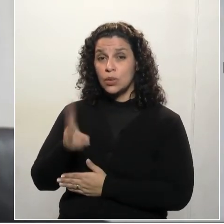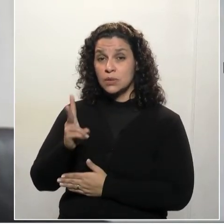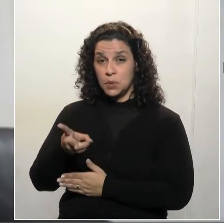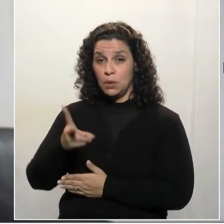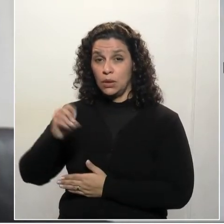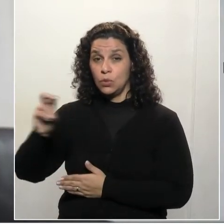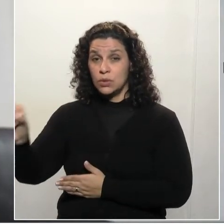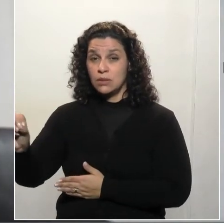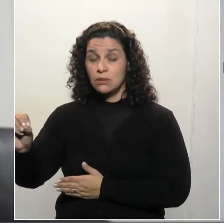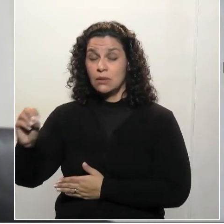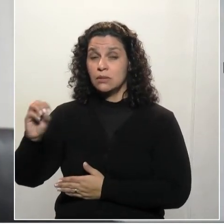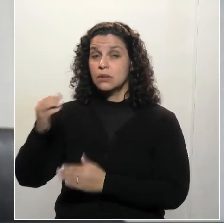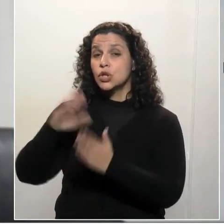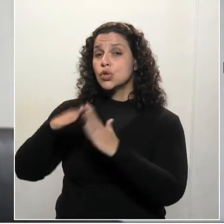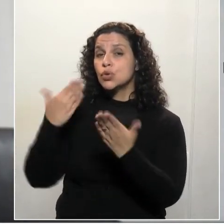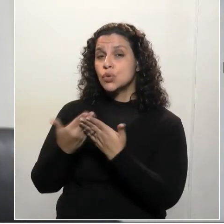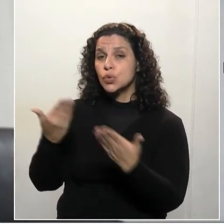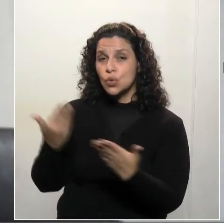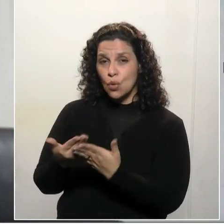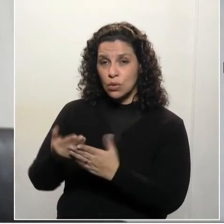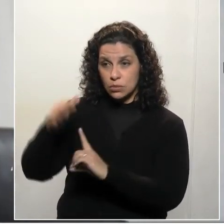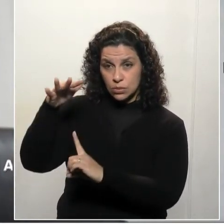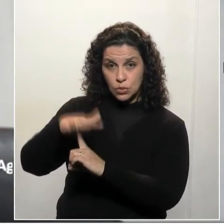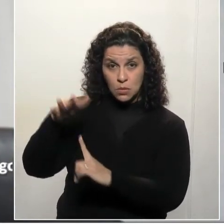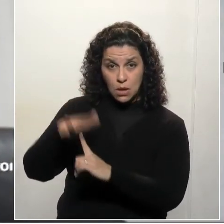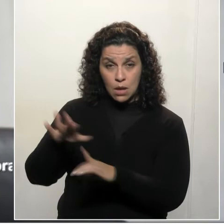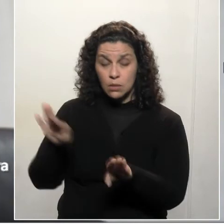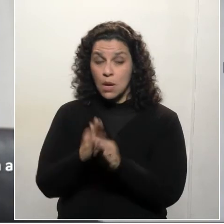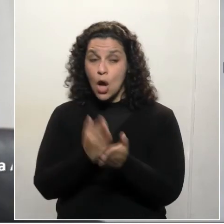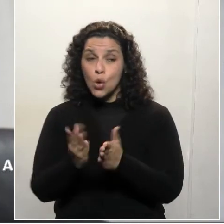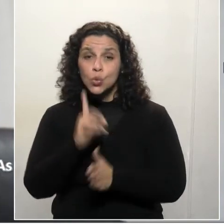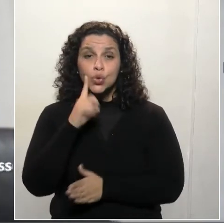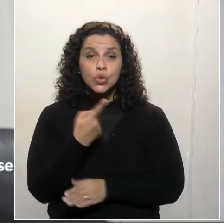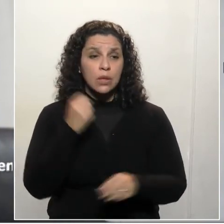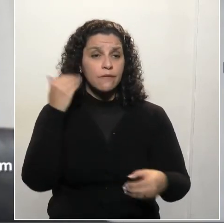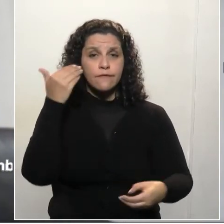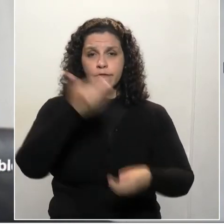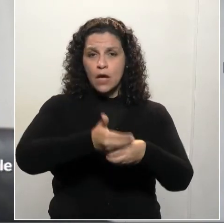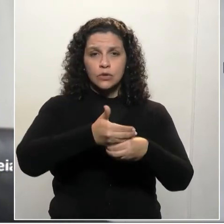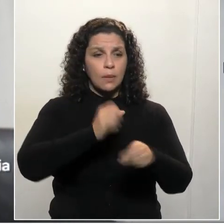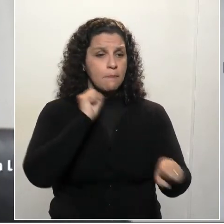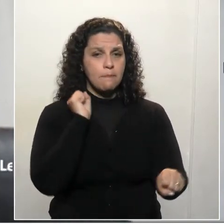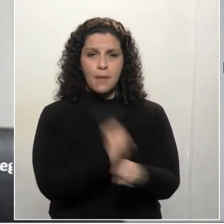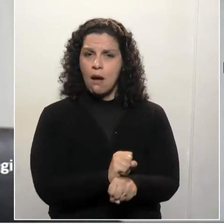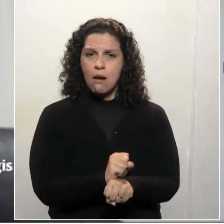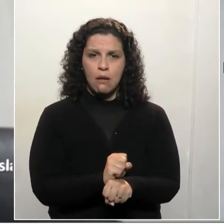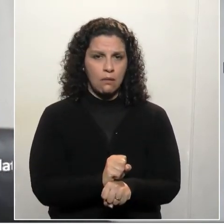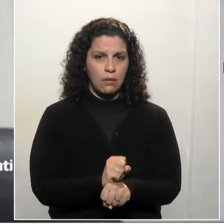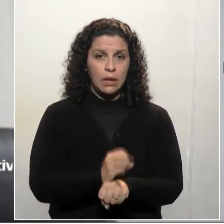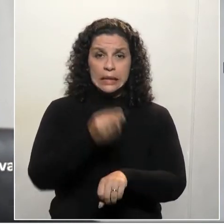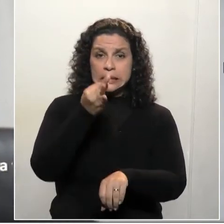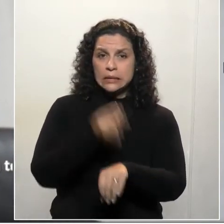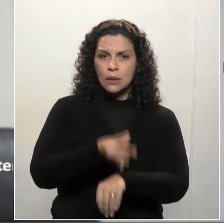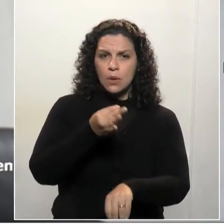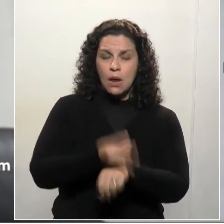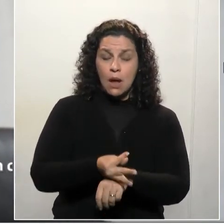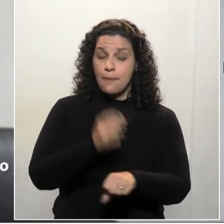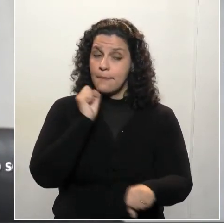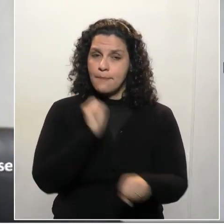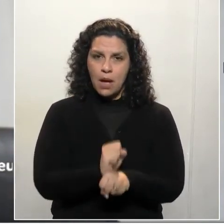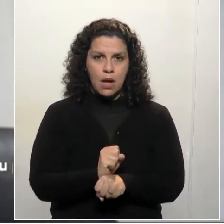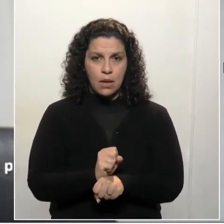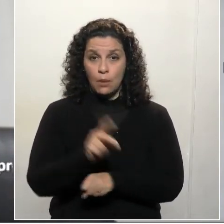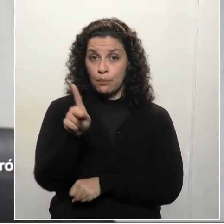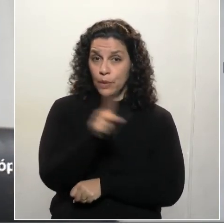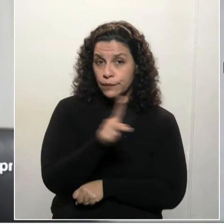do Estado, que pode perfeitamente, por uns dias, suspender, né, temporariamente a presença